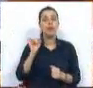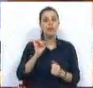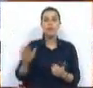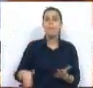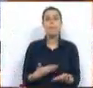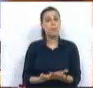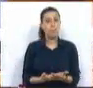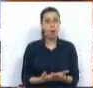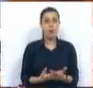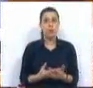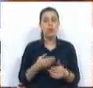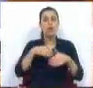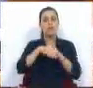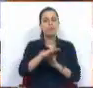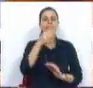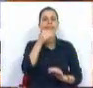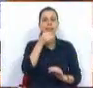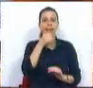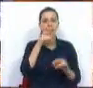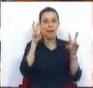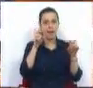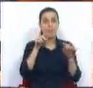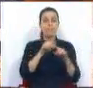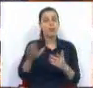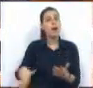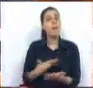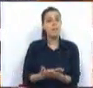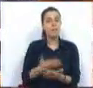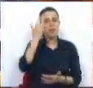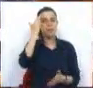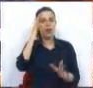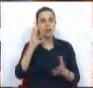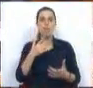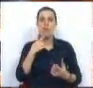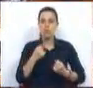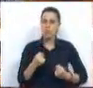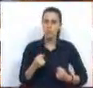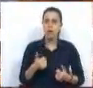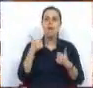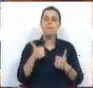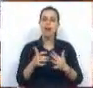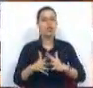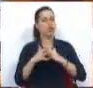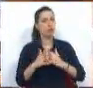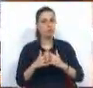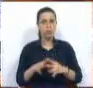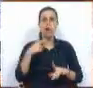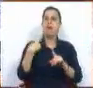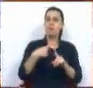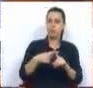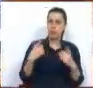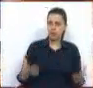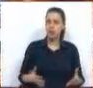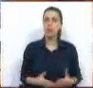sua proposta de banco de terras. É uma proposta que consideramos robusta, bem estruturada,